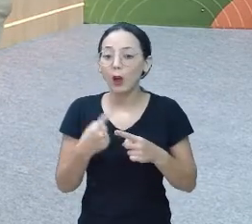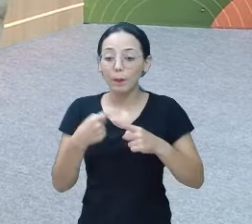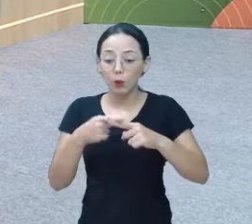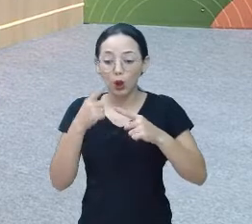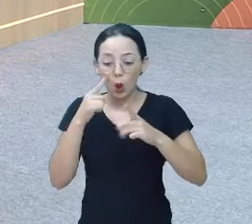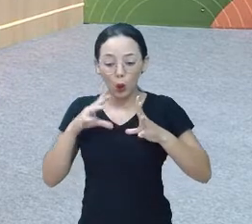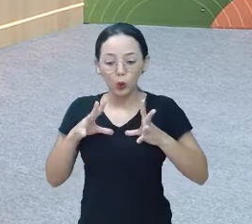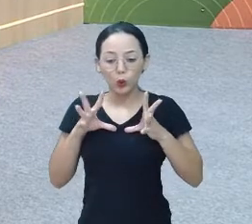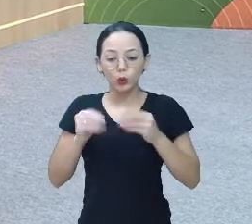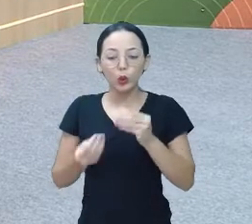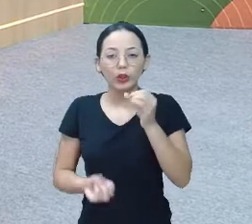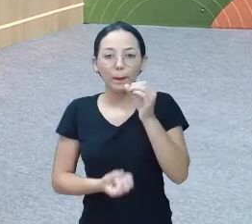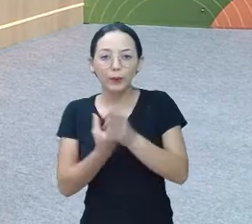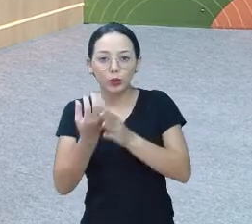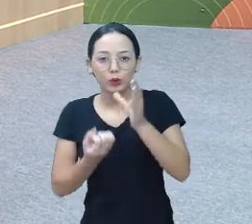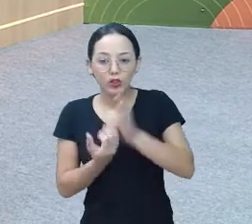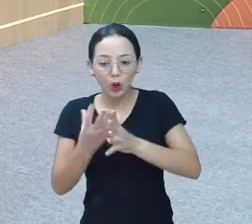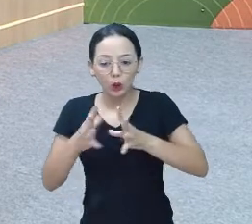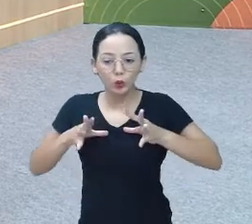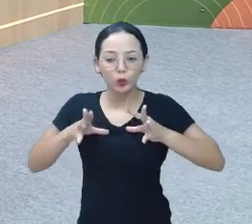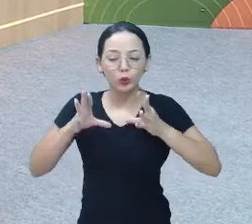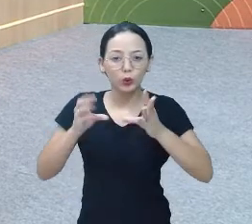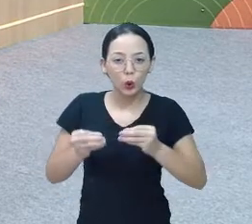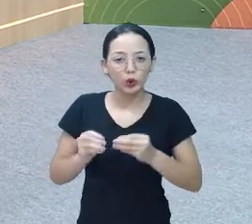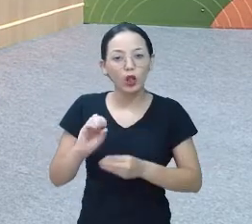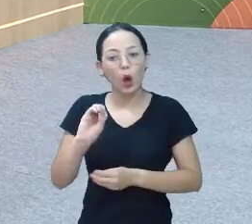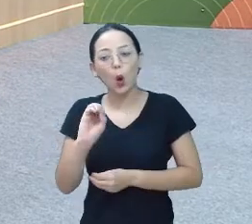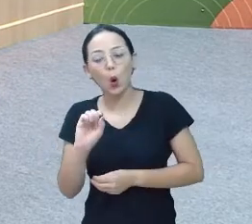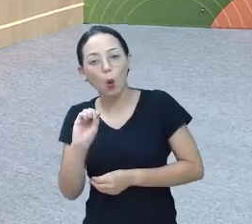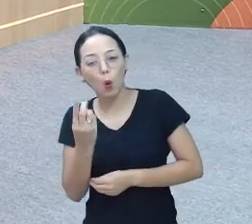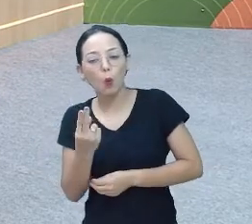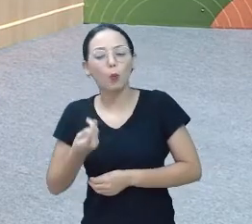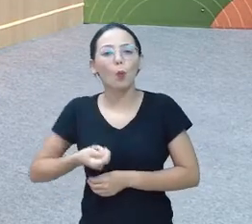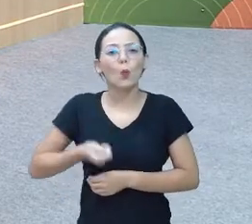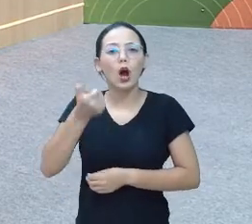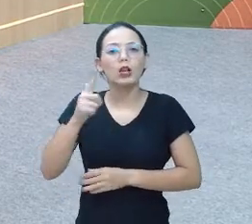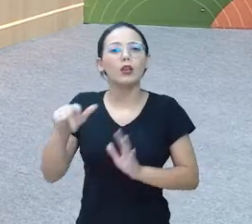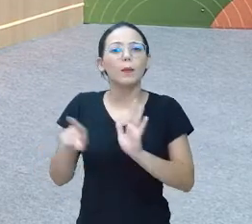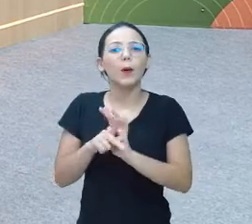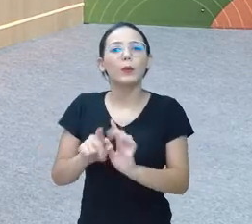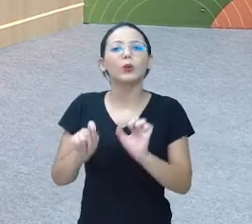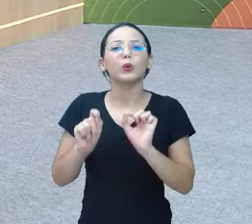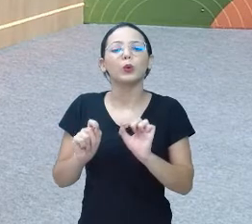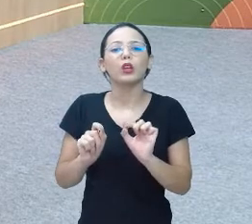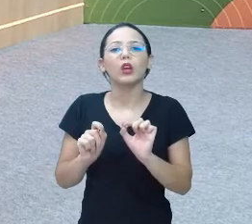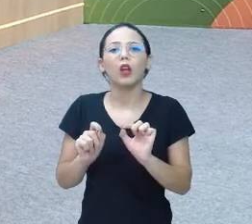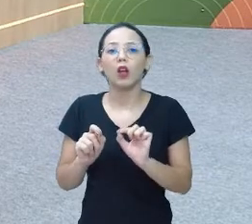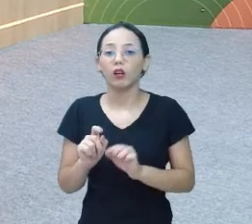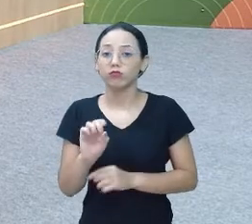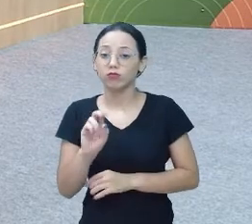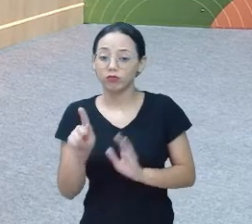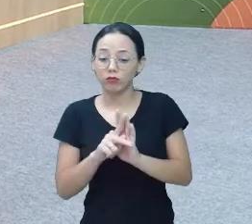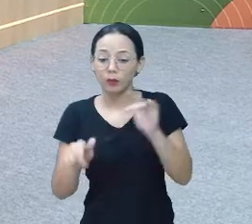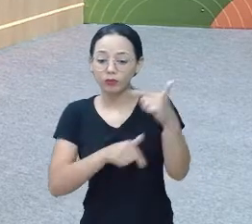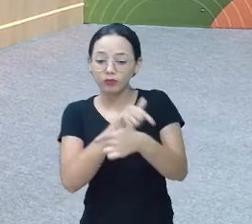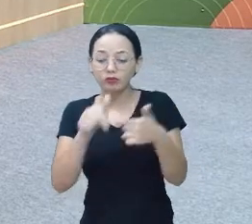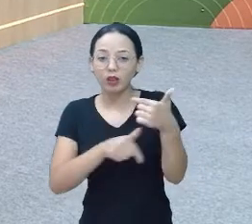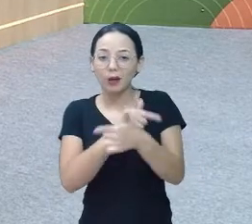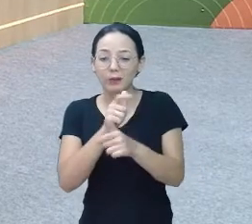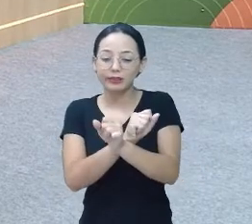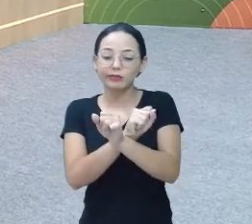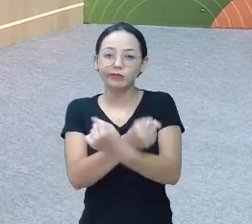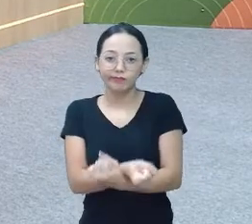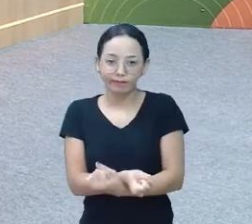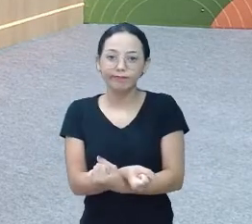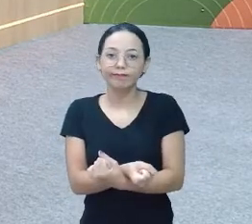a produção, ou quase toda a produção manual, passava pelas mãos ou pelo trabalho